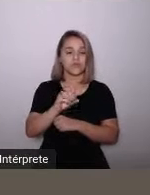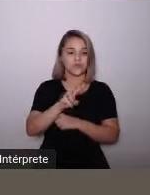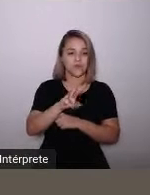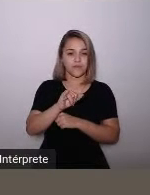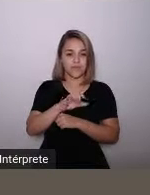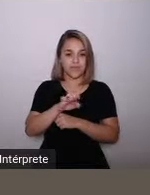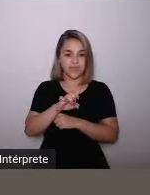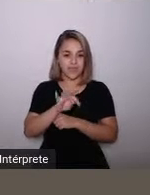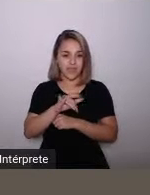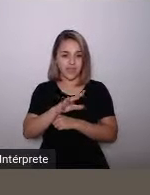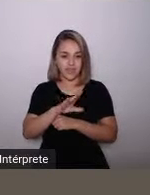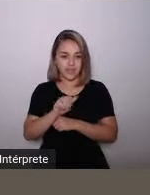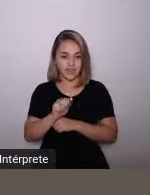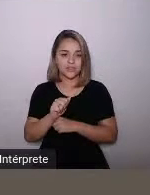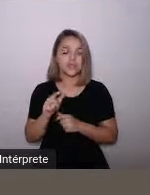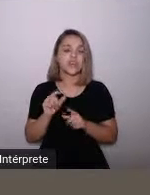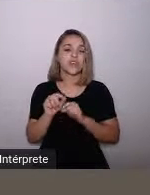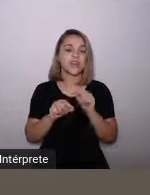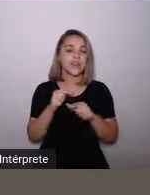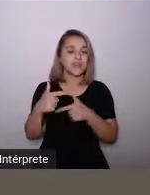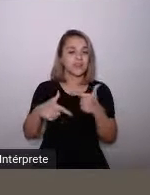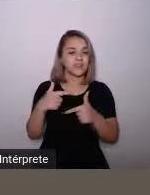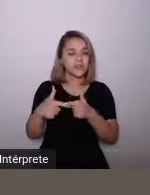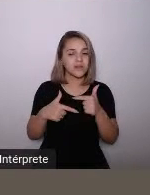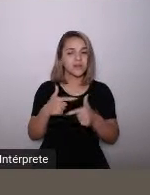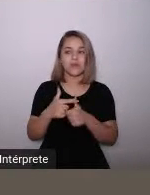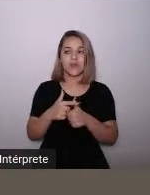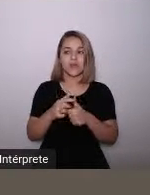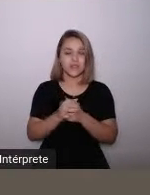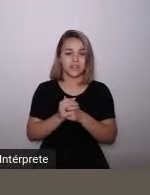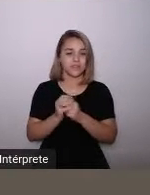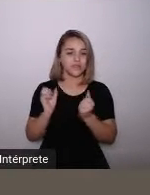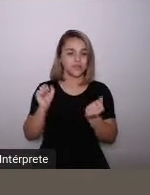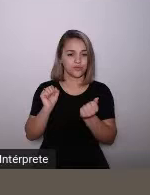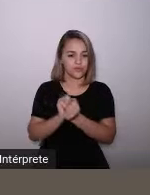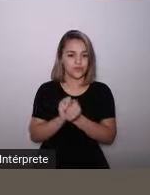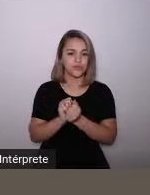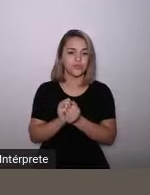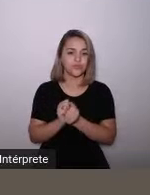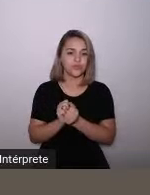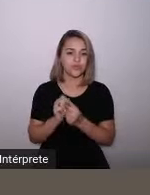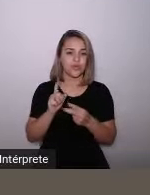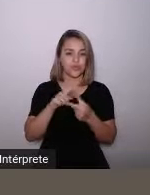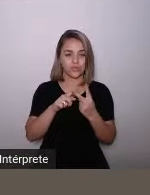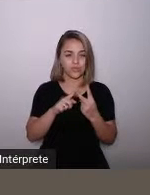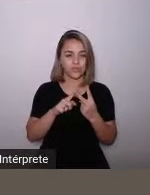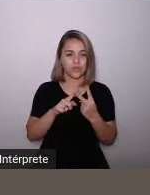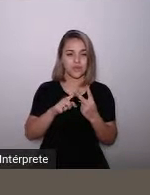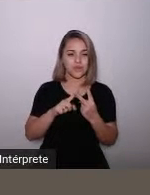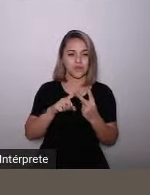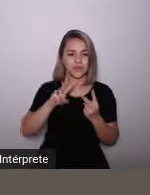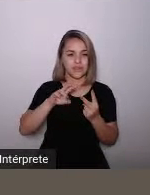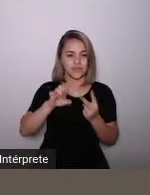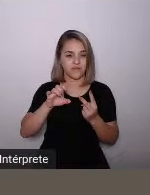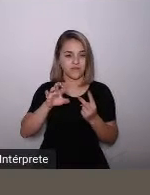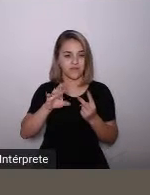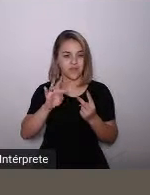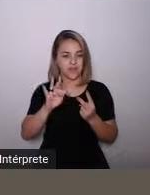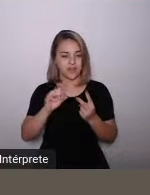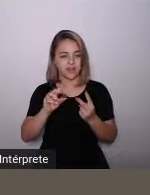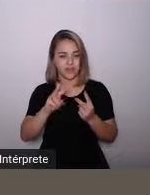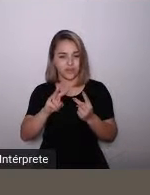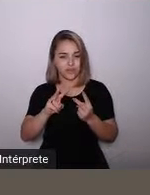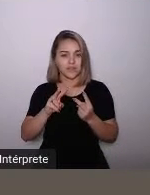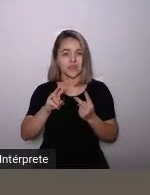conjunto do Rodchenko com o Vertov, que vai se materializar nas edições de um cinejornal chamado